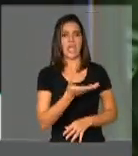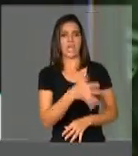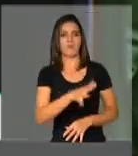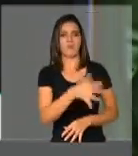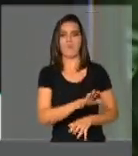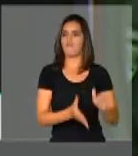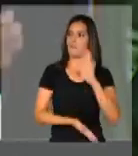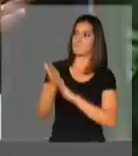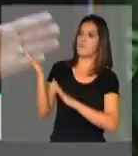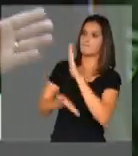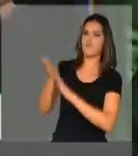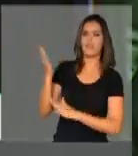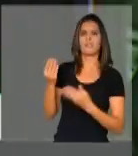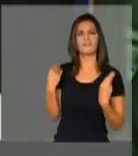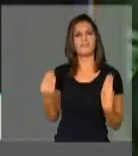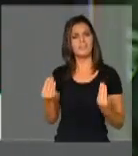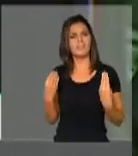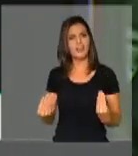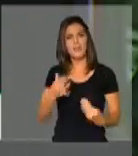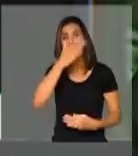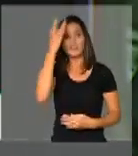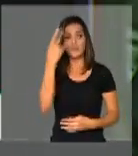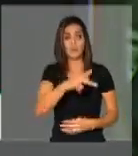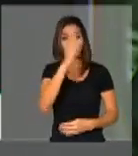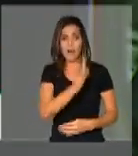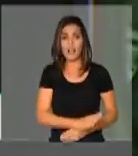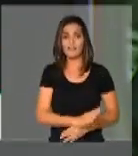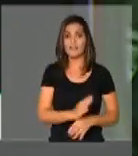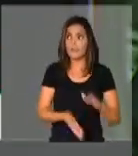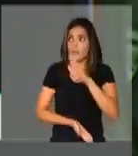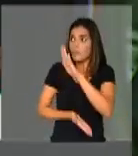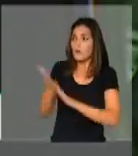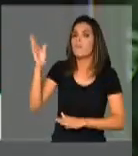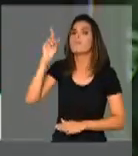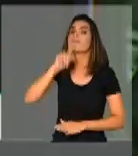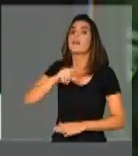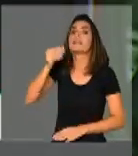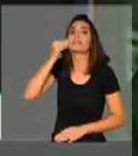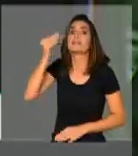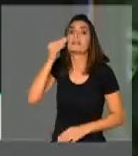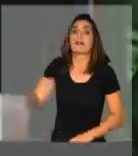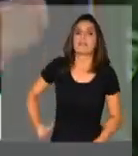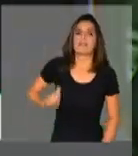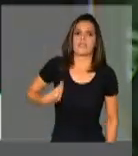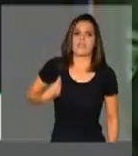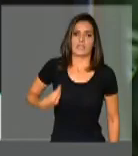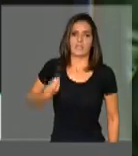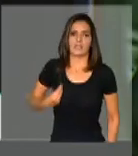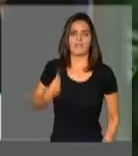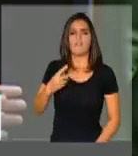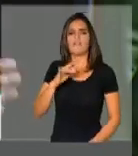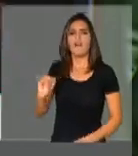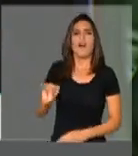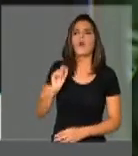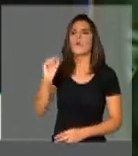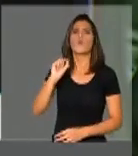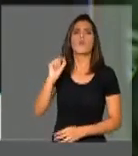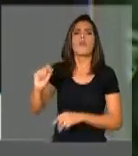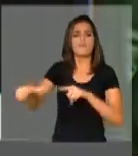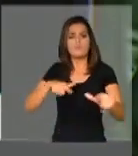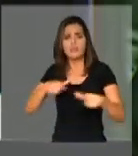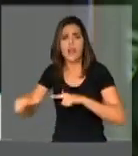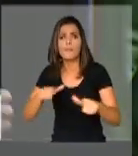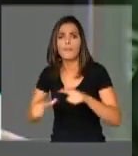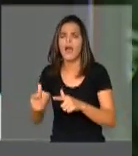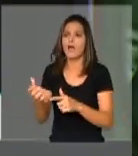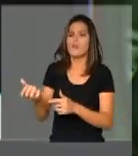República, os imigrantes que vão para os Estados Unidos vão tentar sobreviver, vão em busca de um trabalho para poder